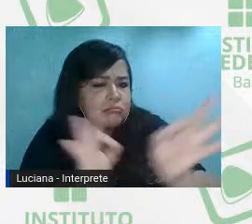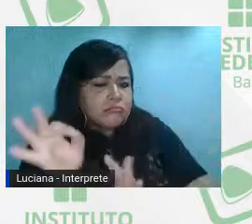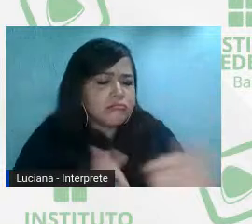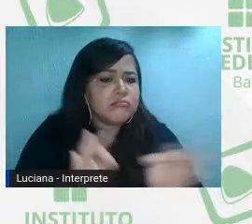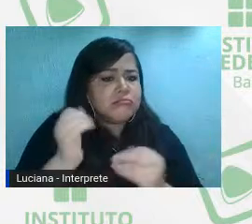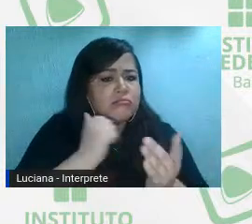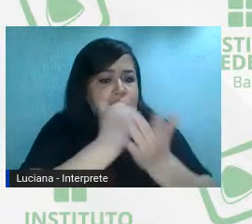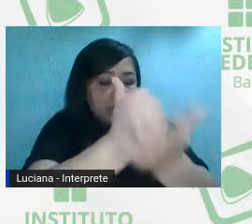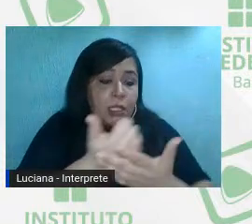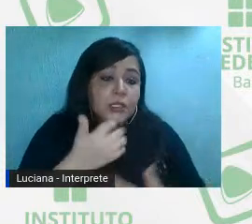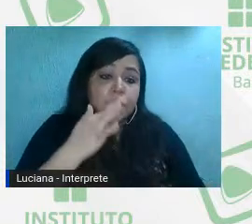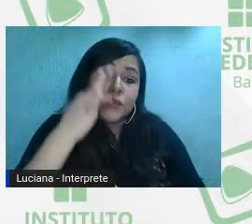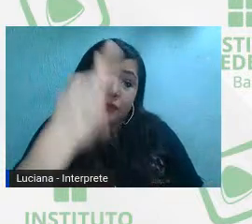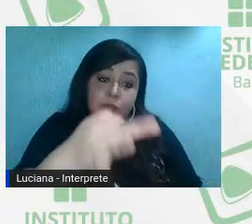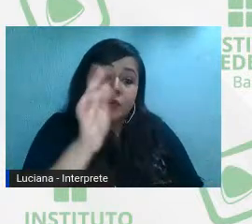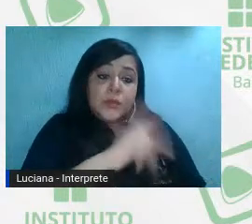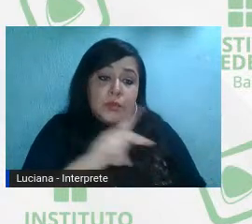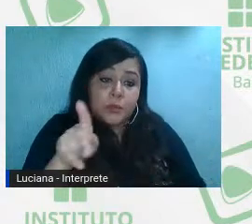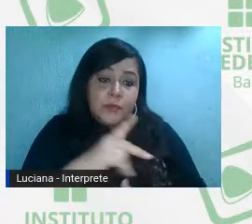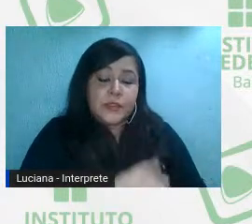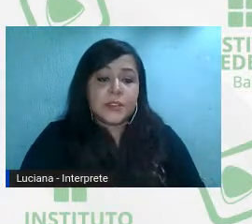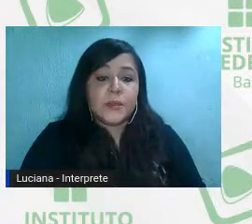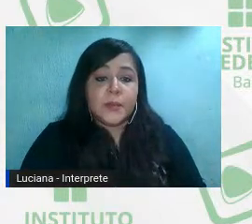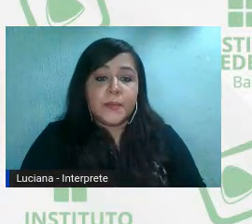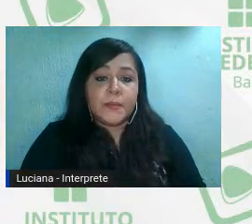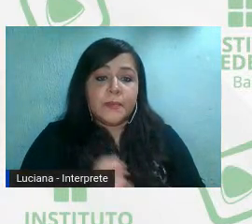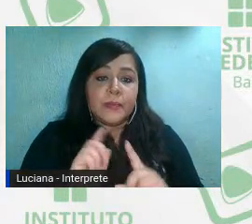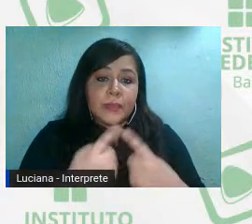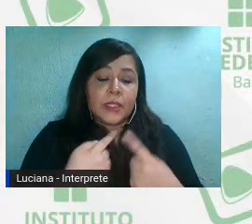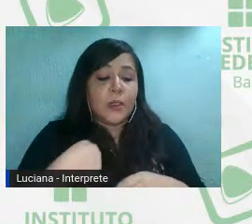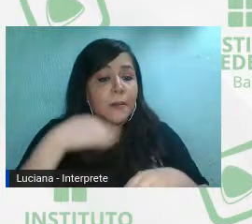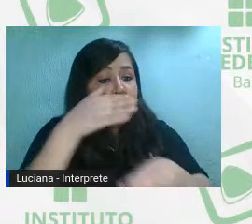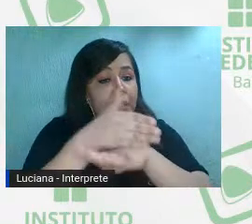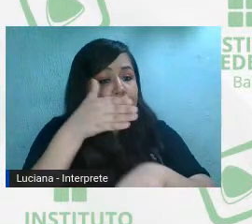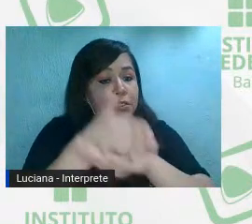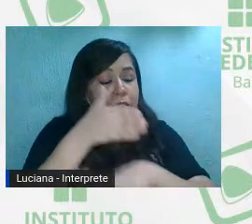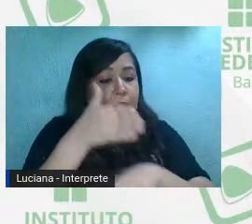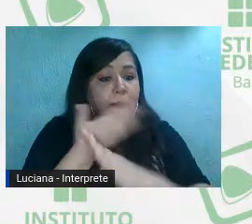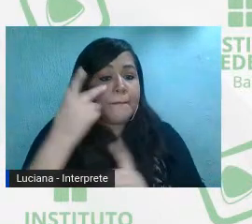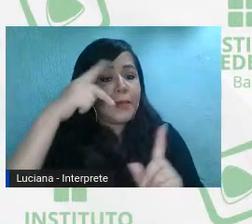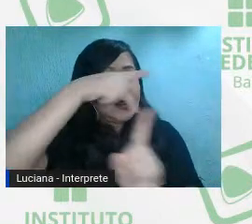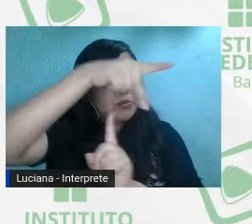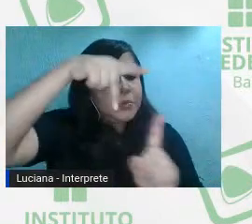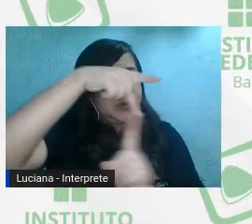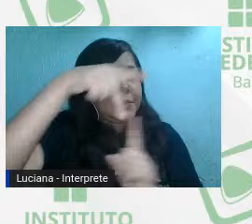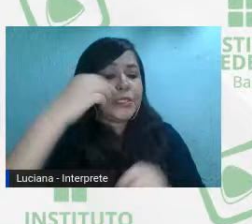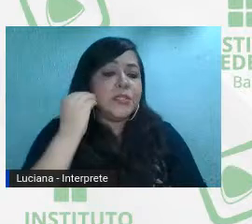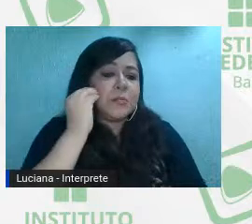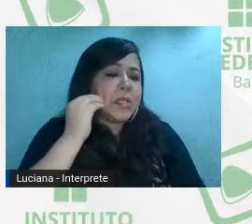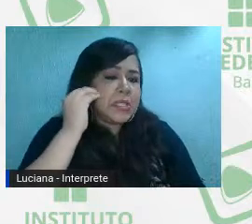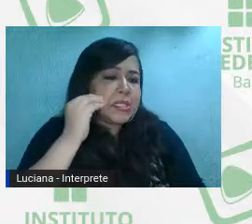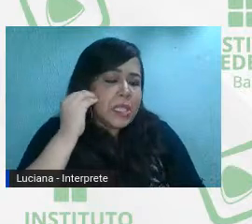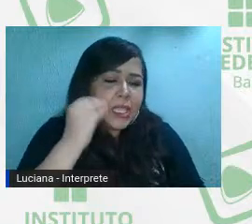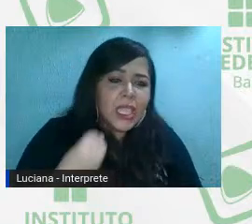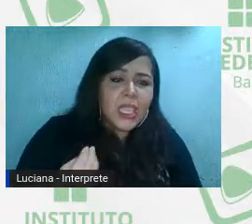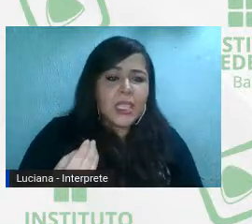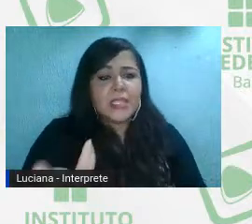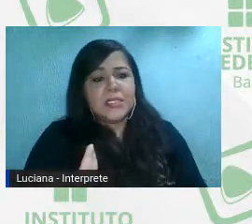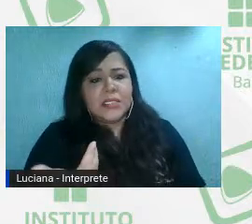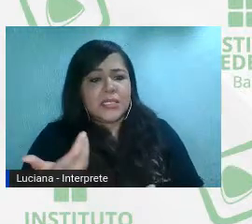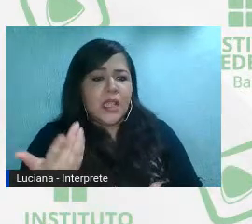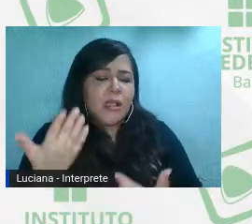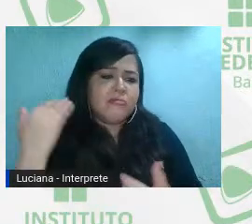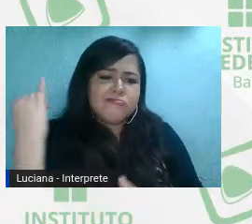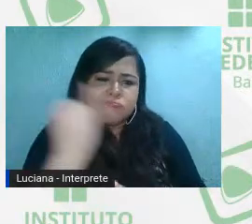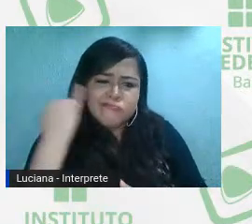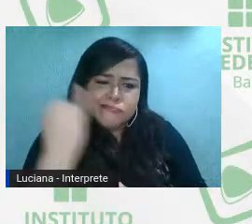professor. Bom, participar do PIBID, para mim, tem sido uma experiência única, única e inesquecível,